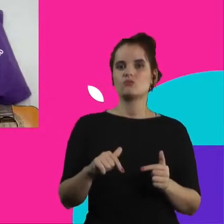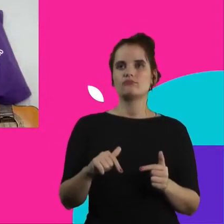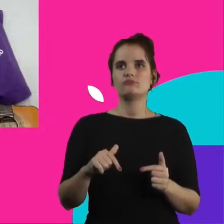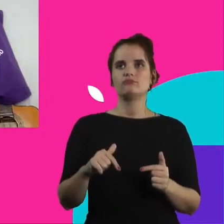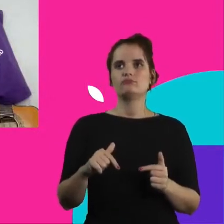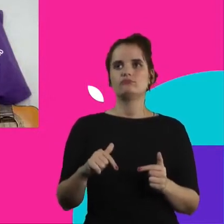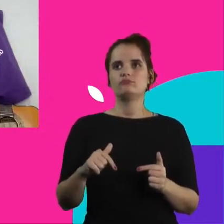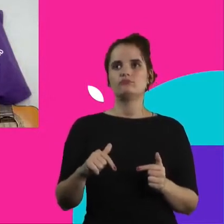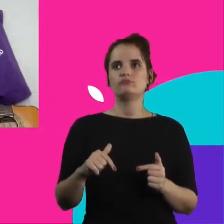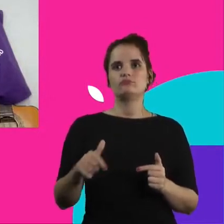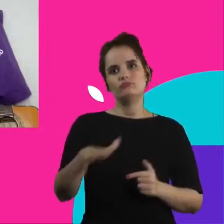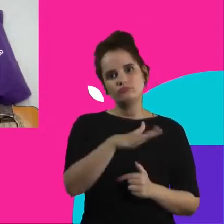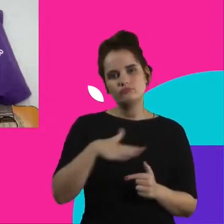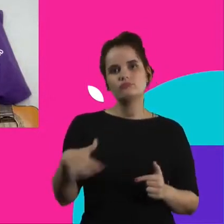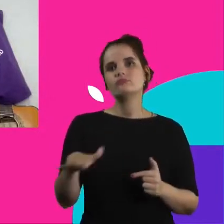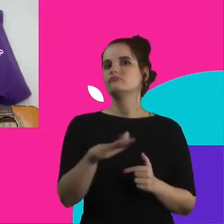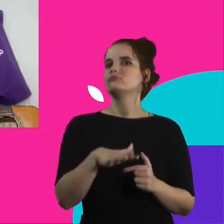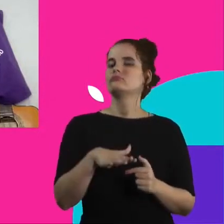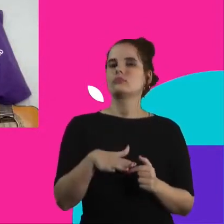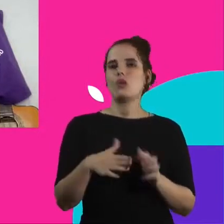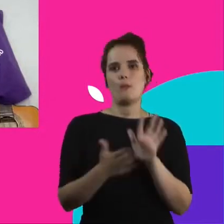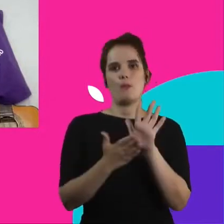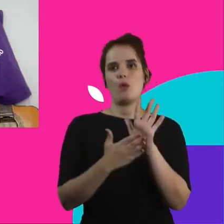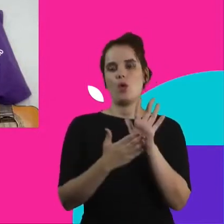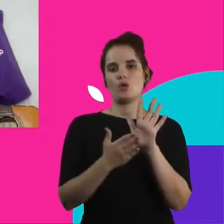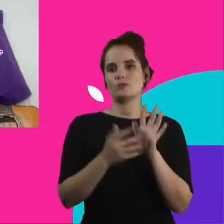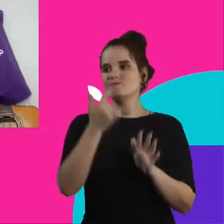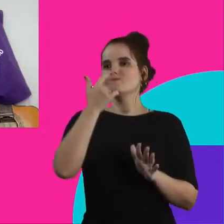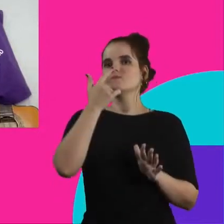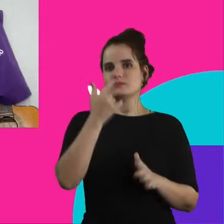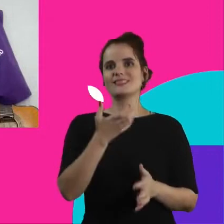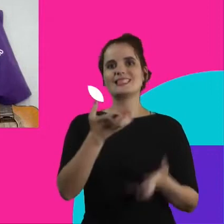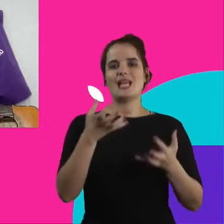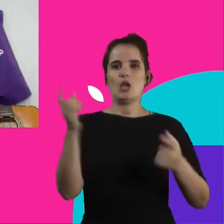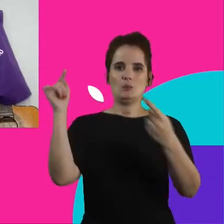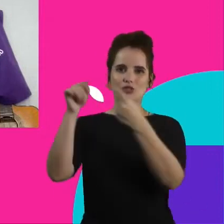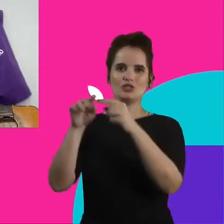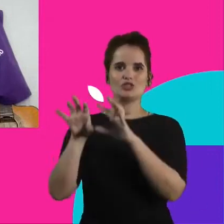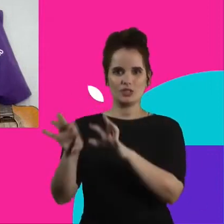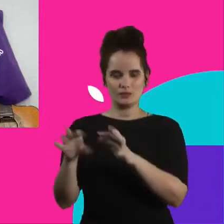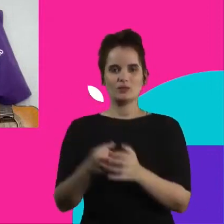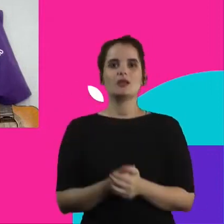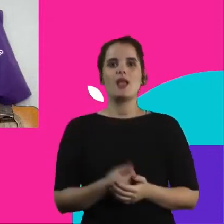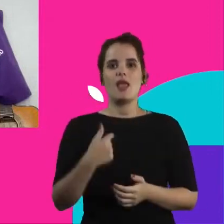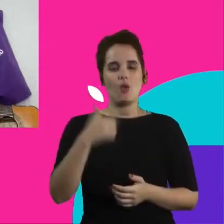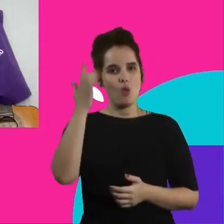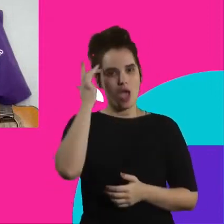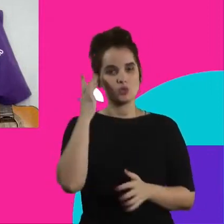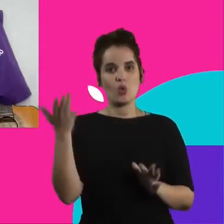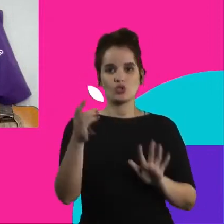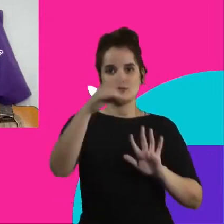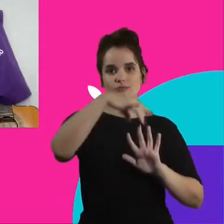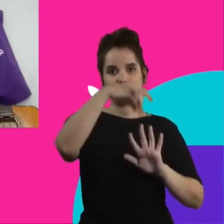muito inspirado por esse propósito. Agora, hoje, eu costumo dizer que o Bitcoin caminha de